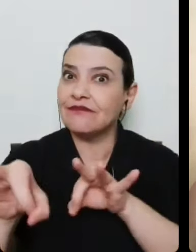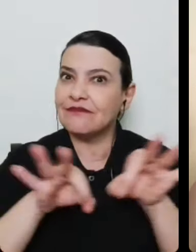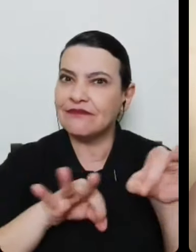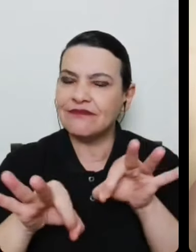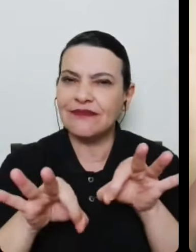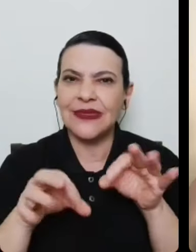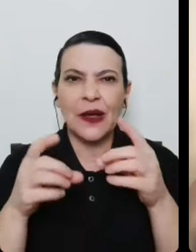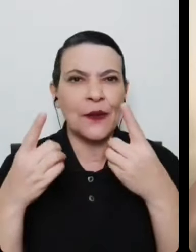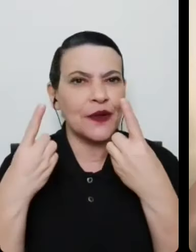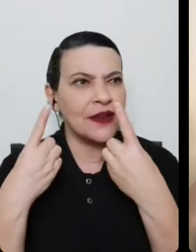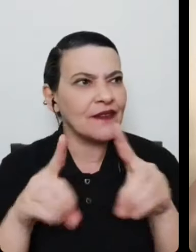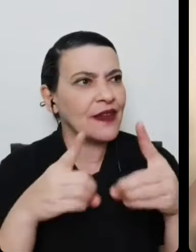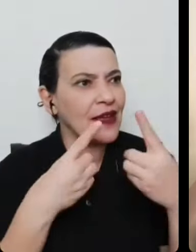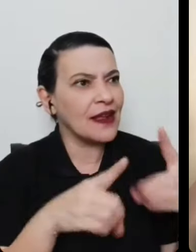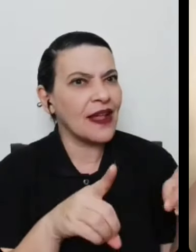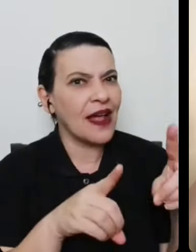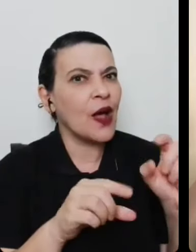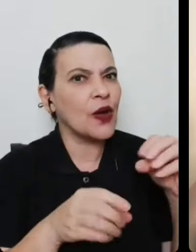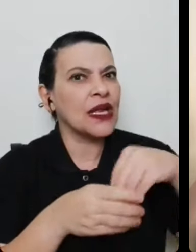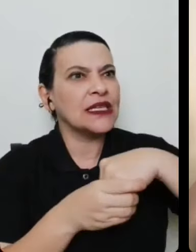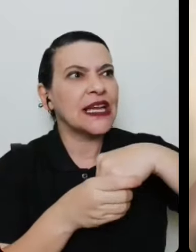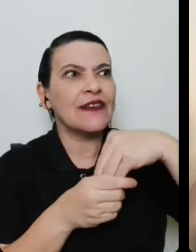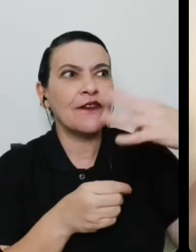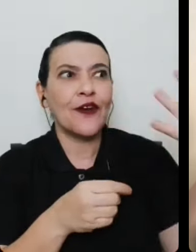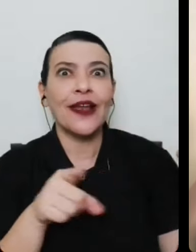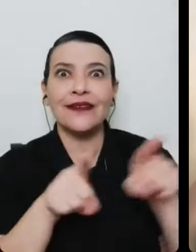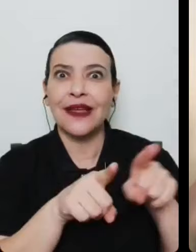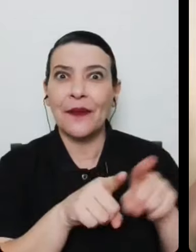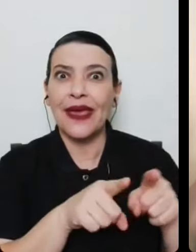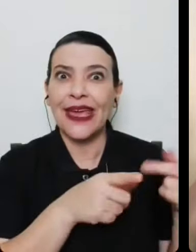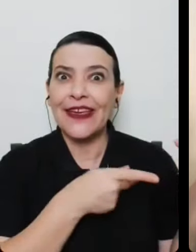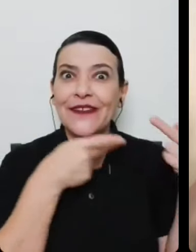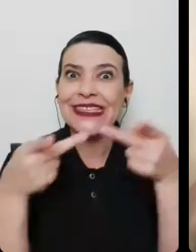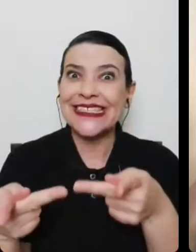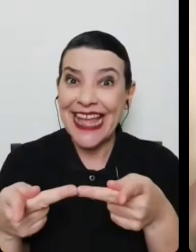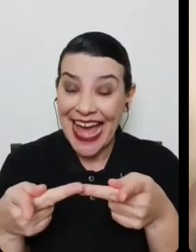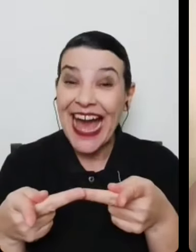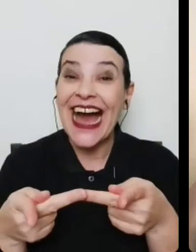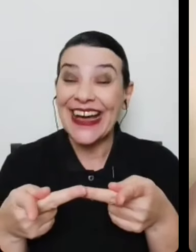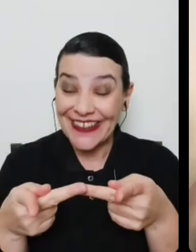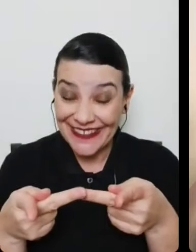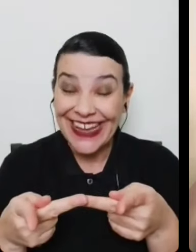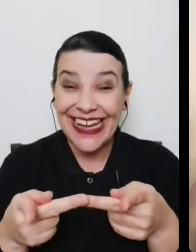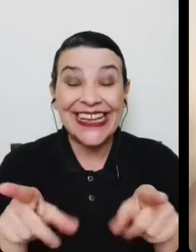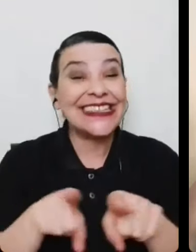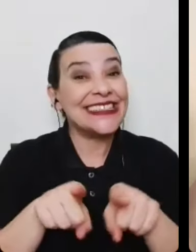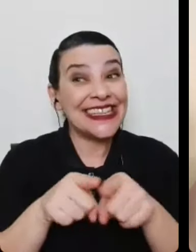provocava tanto quem estava fora quanto quem estava dentro. Os próprios